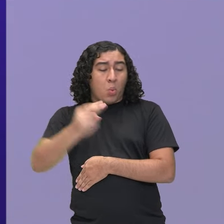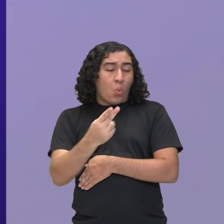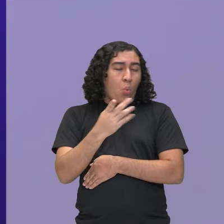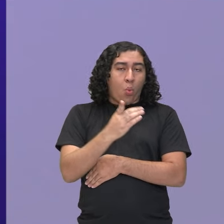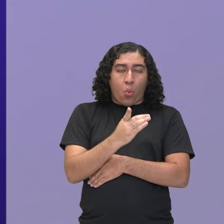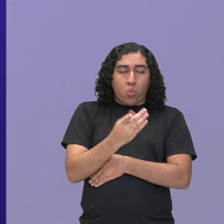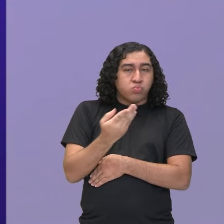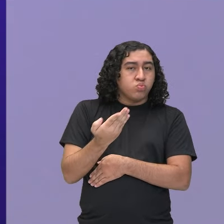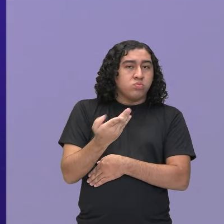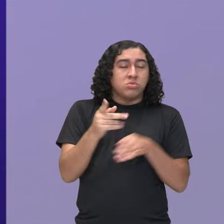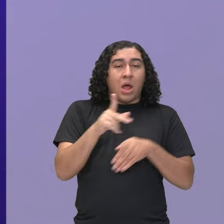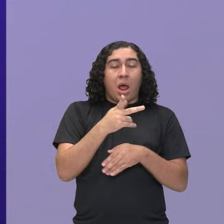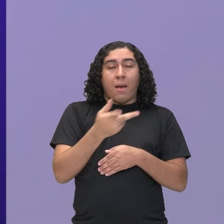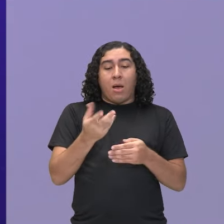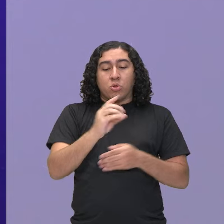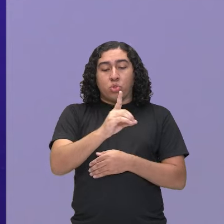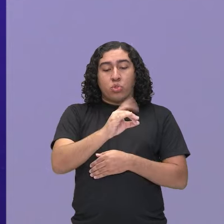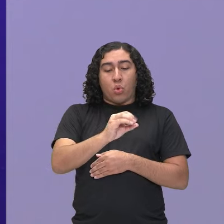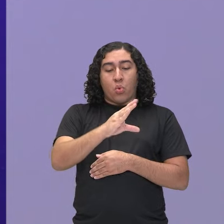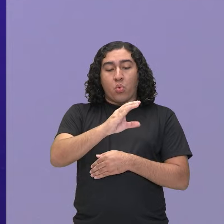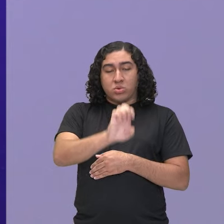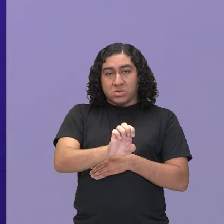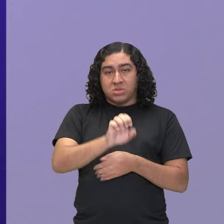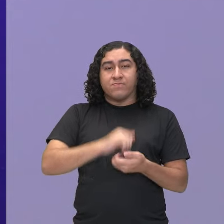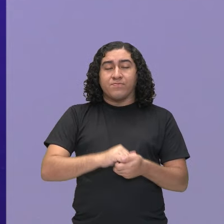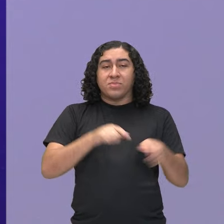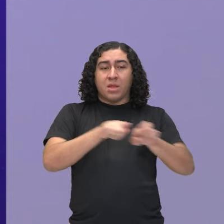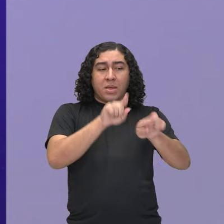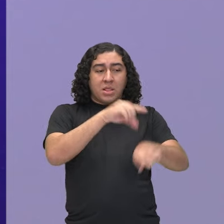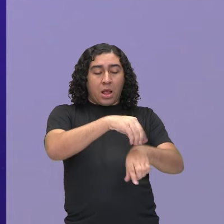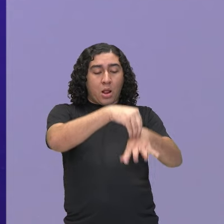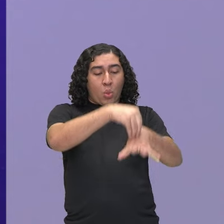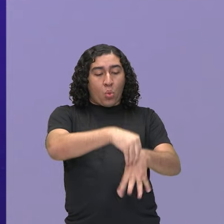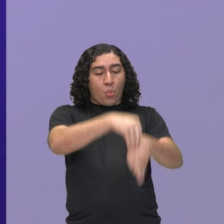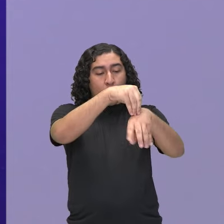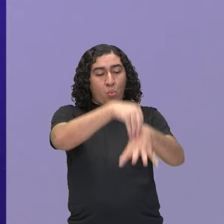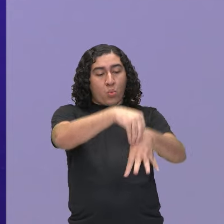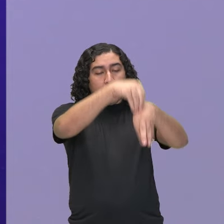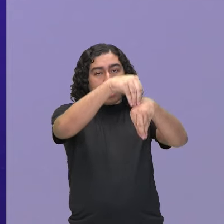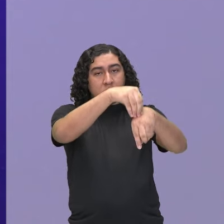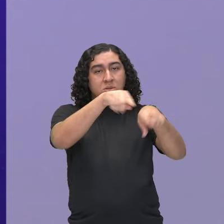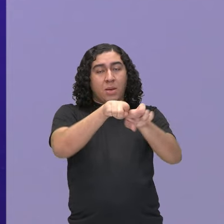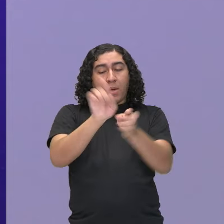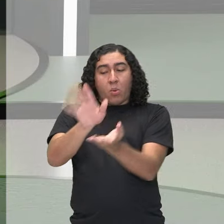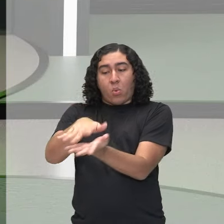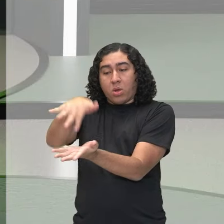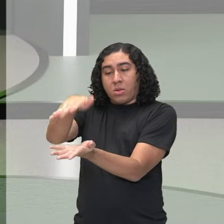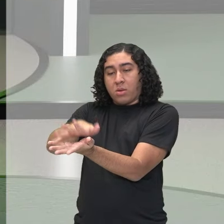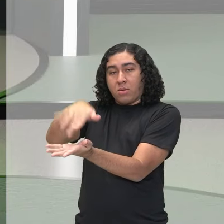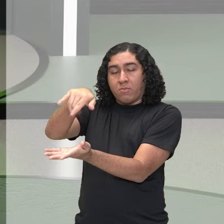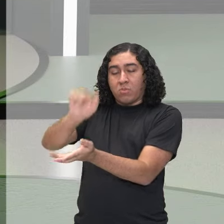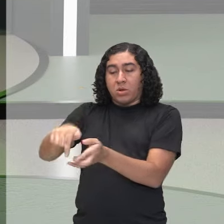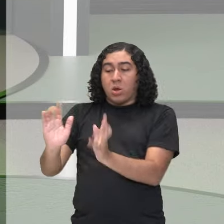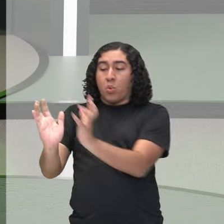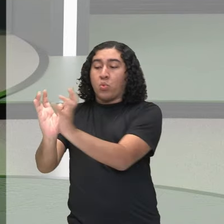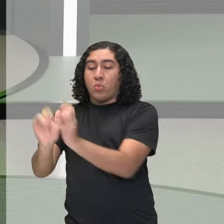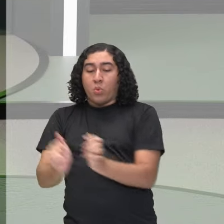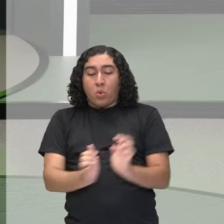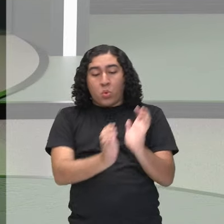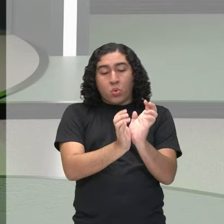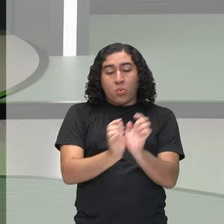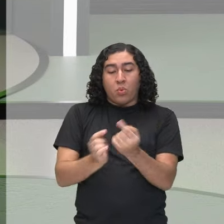a apresentação da lula. Vimos o equinoderma, que também é uma estrela do mar. Esses são os indivíduos que nós